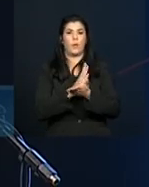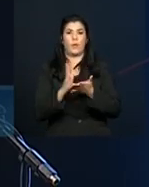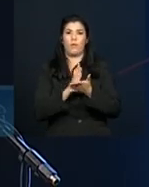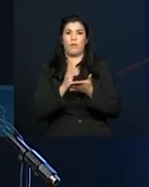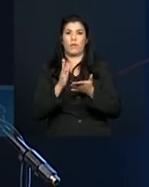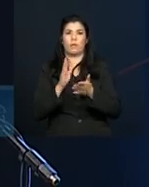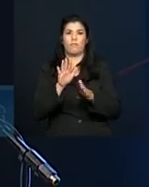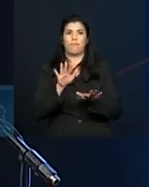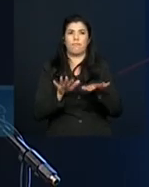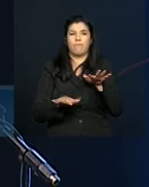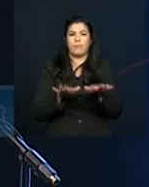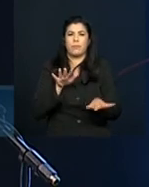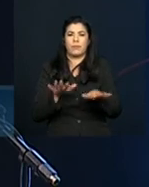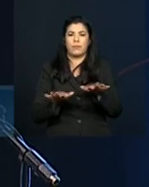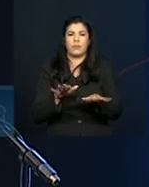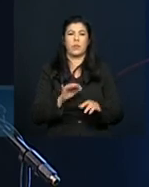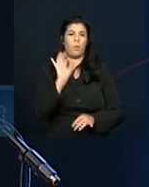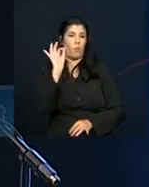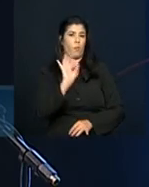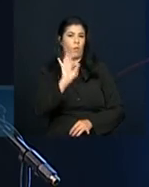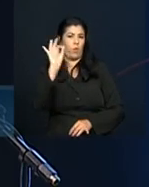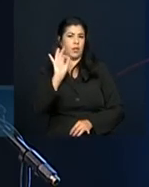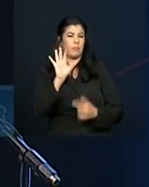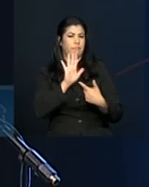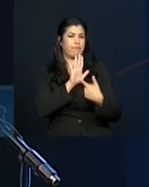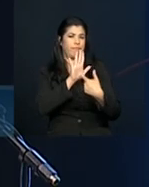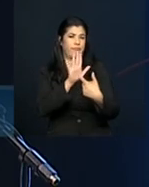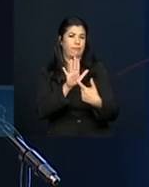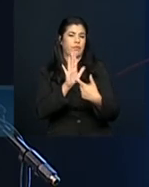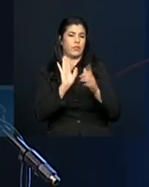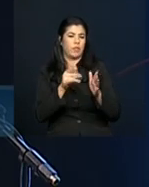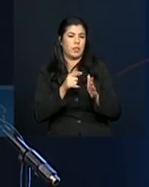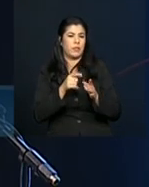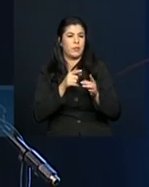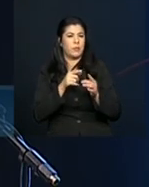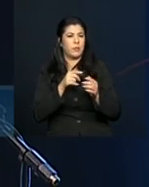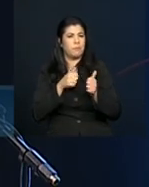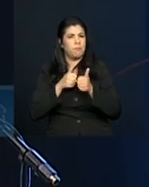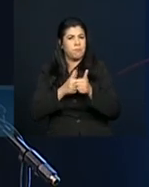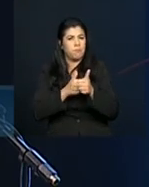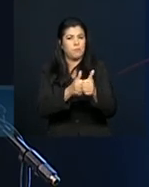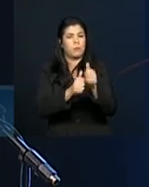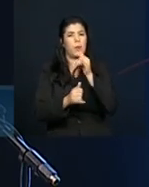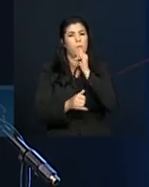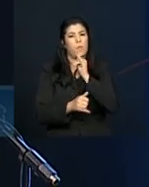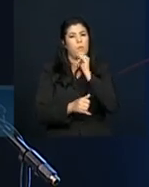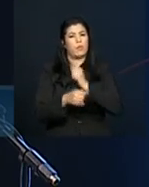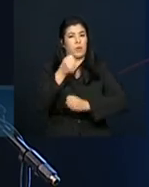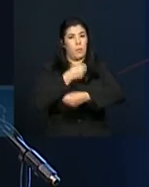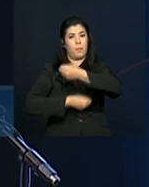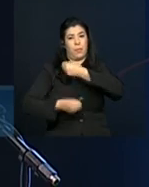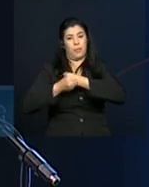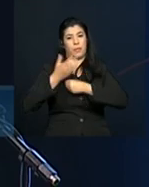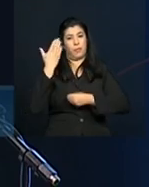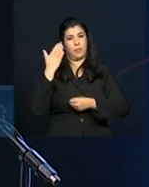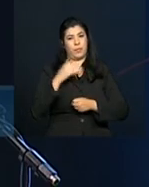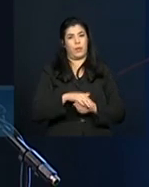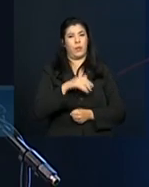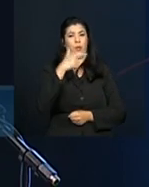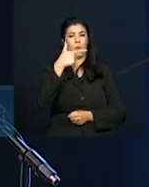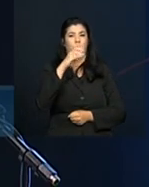alguma flutuação nos indicadores que percebemos, que nós perseguimos. Então, por exemplo, no ano passado, quer